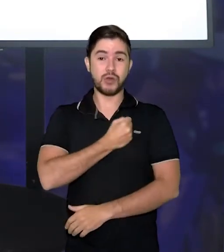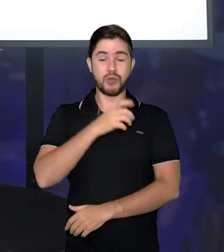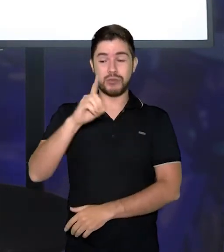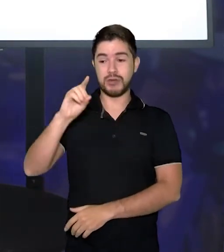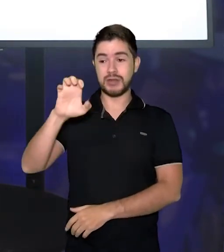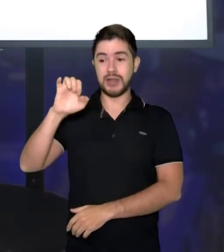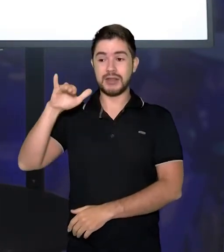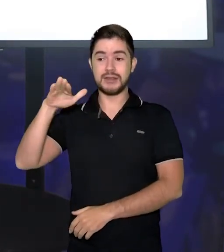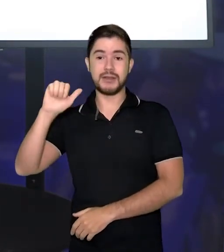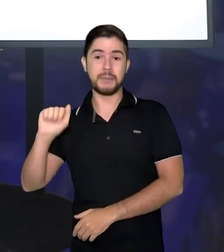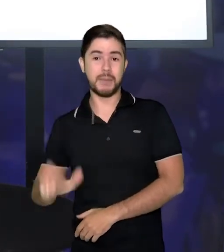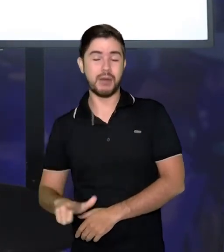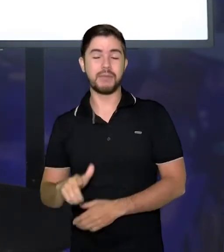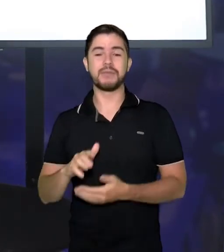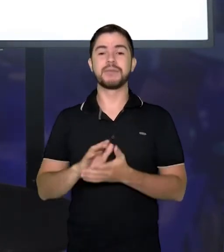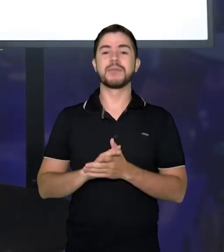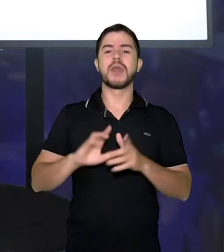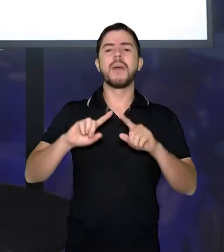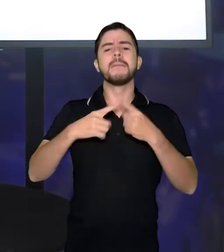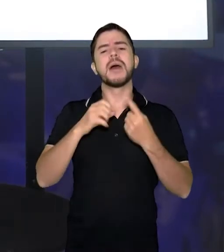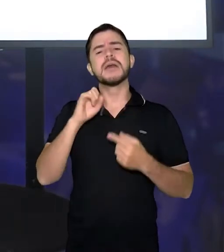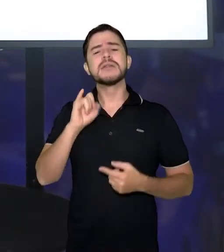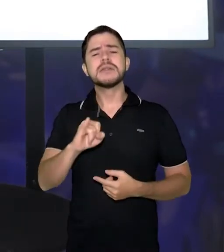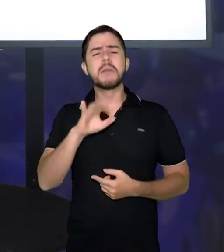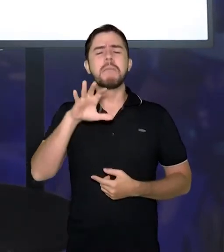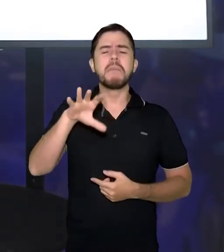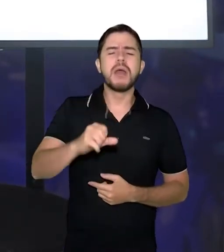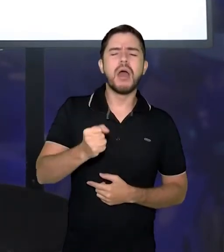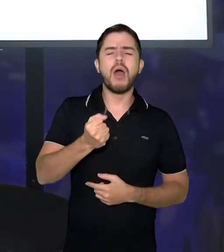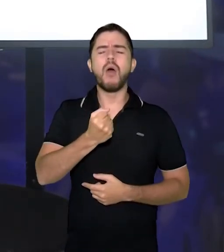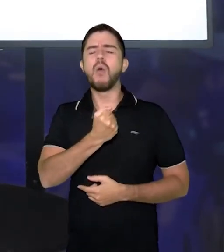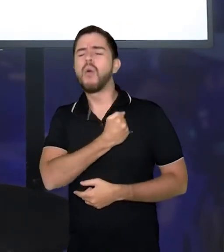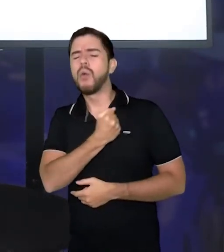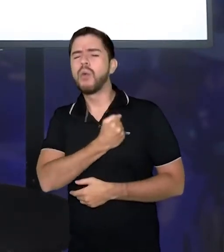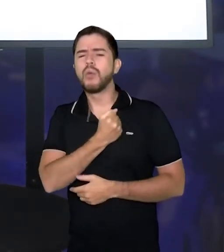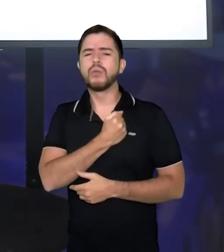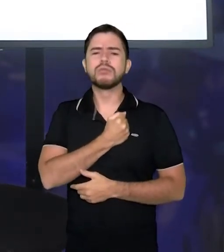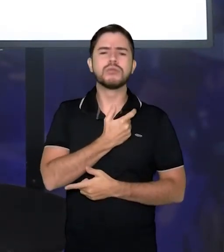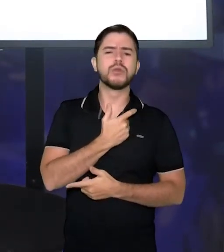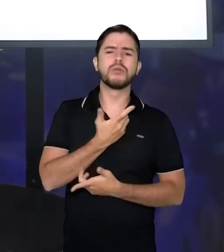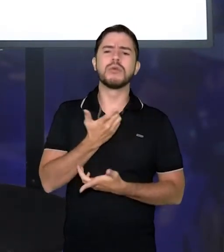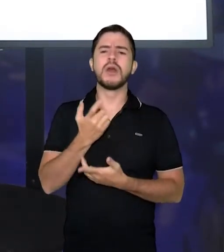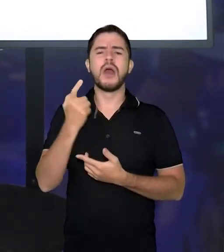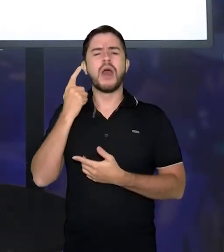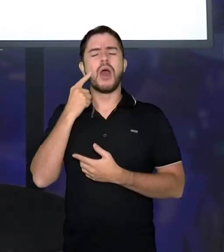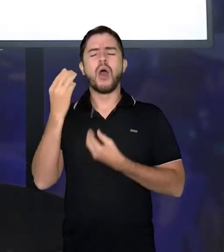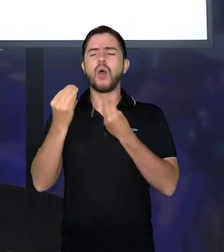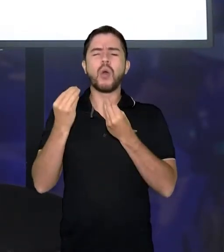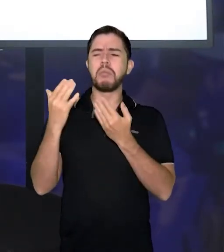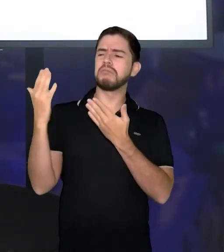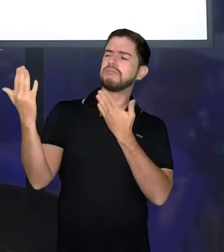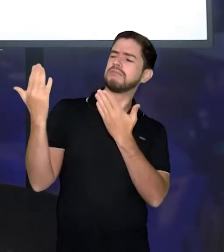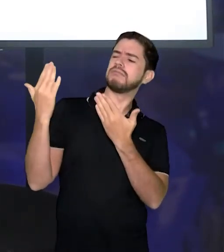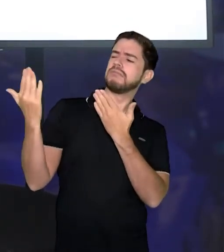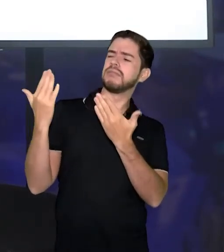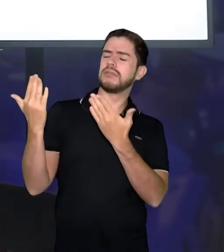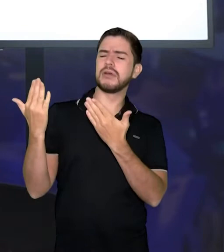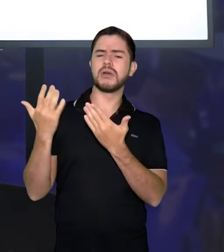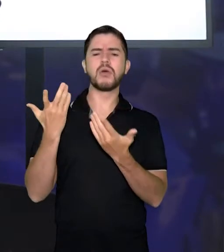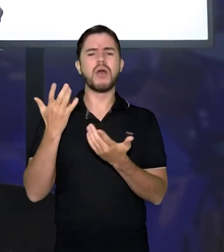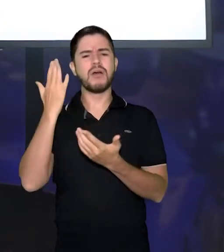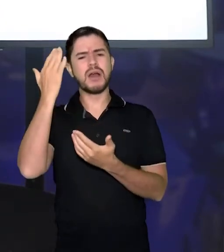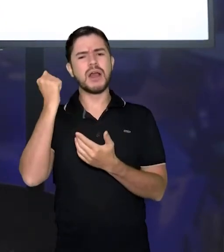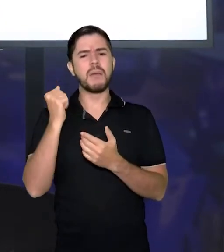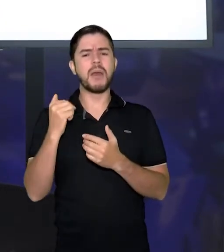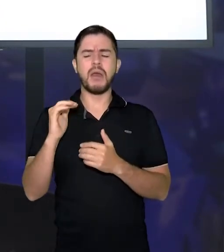Mas, professor, se eu pegar um número decimal e eu quiser comparar com outro, como é que eu vou saber